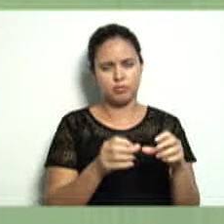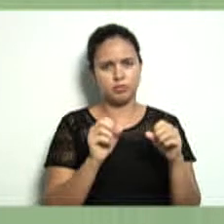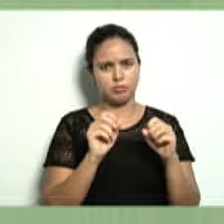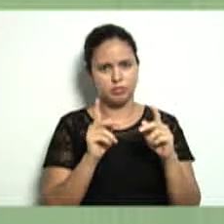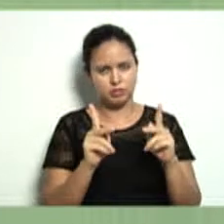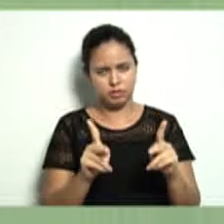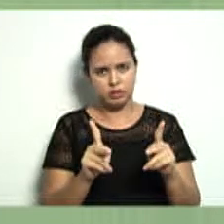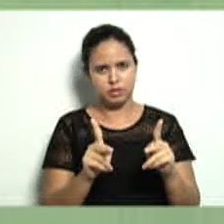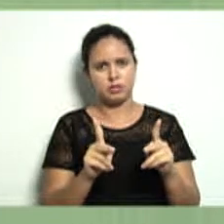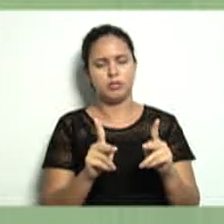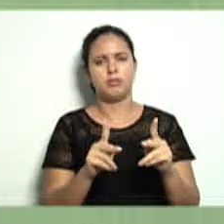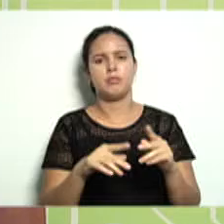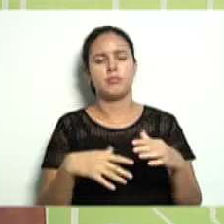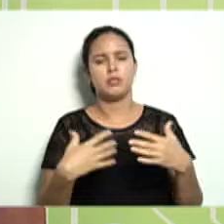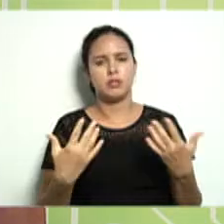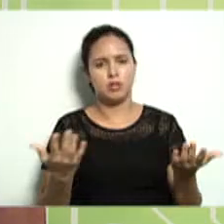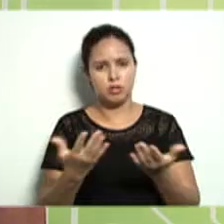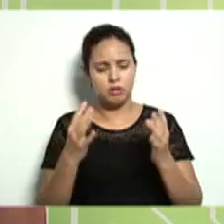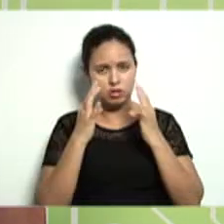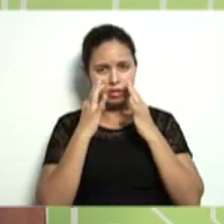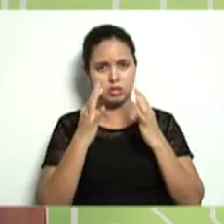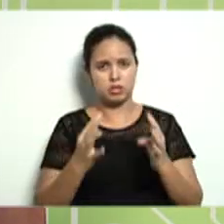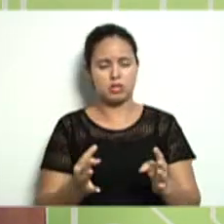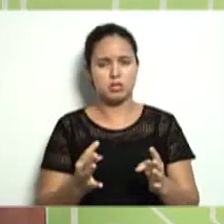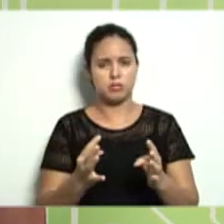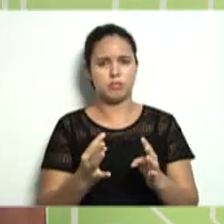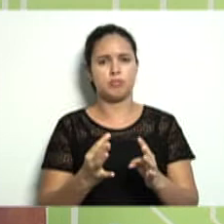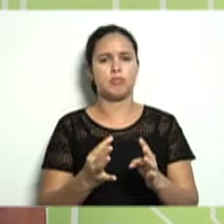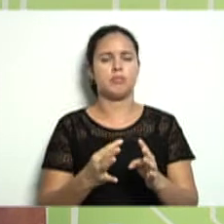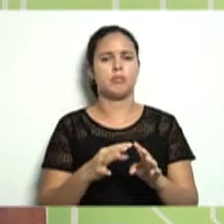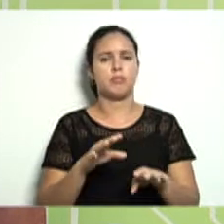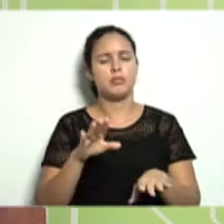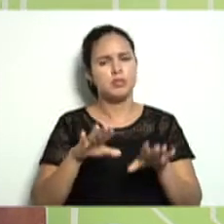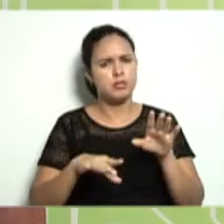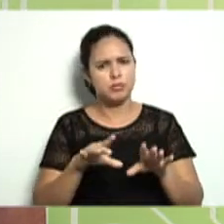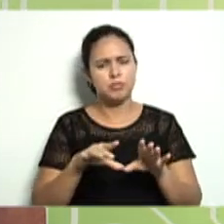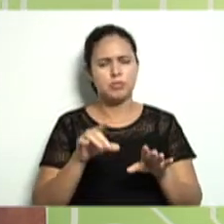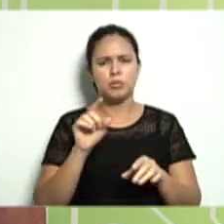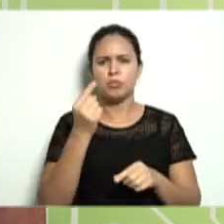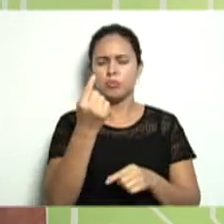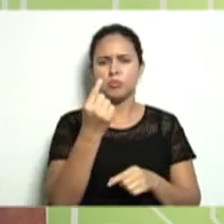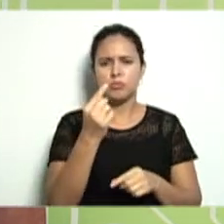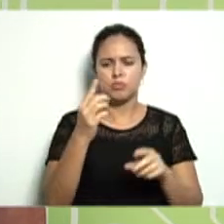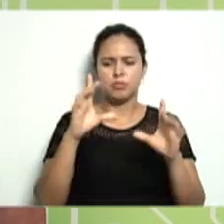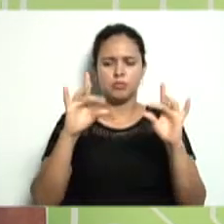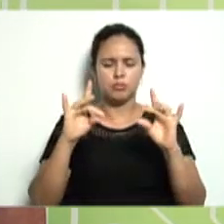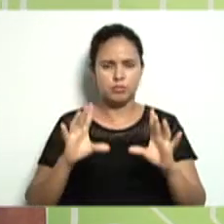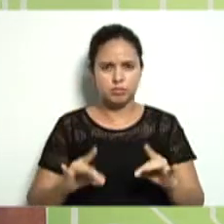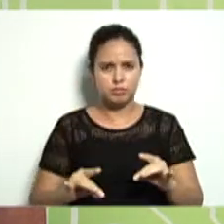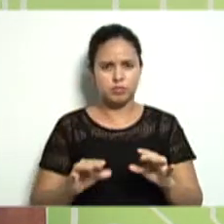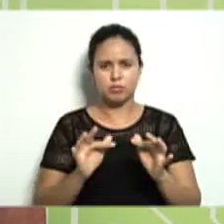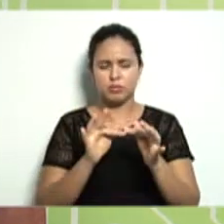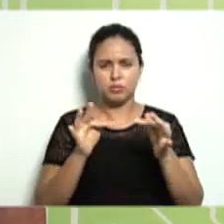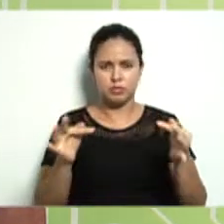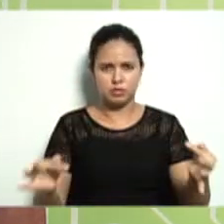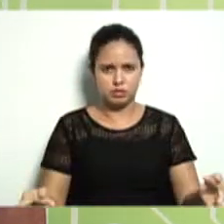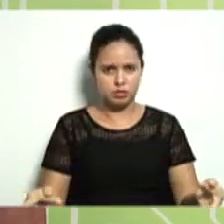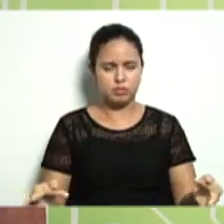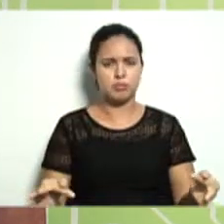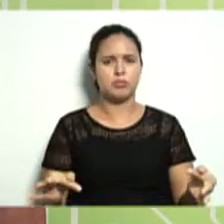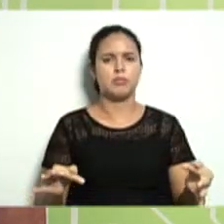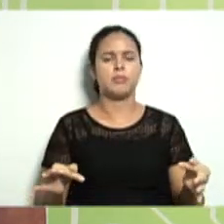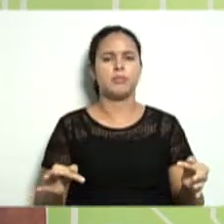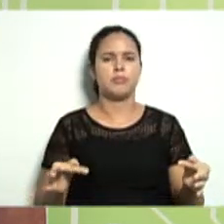equipe. Pessoal, só uma atenção aqui. É um detalhezinho simples. Eu já sabia, quando a gente propôs